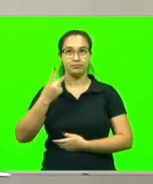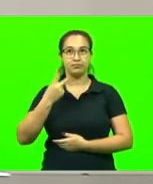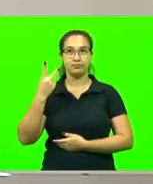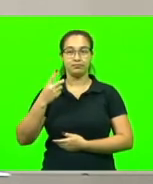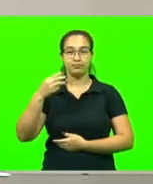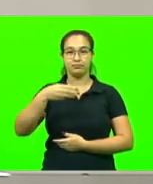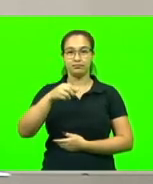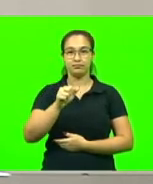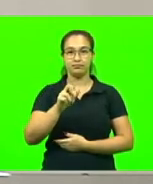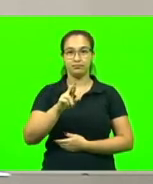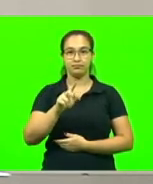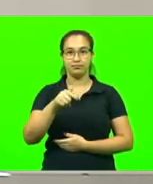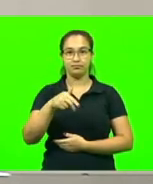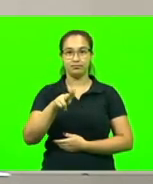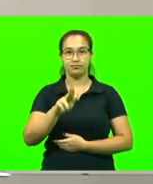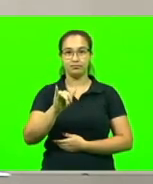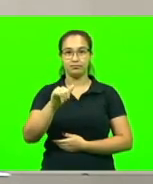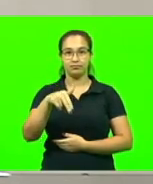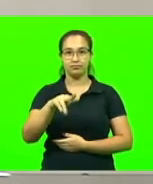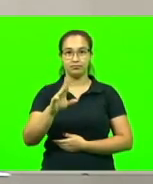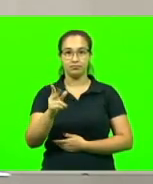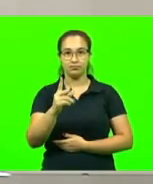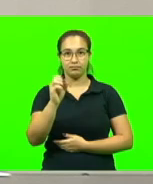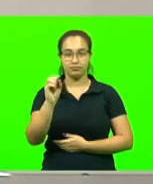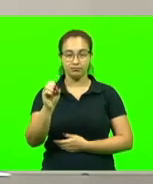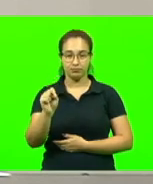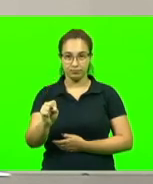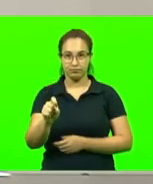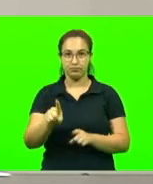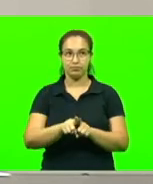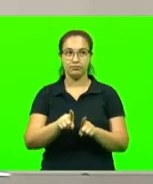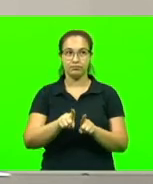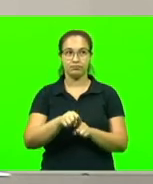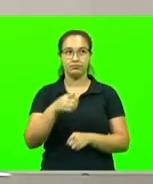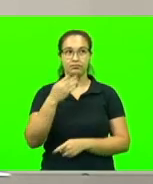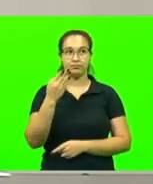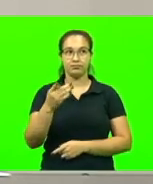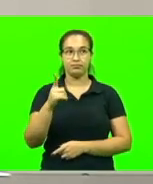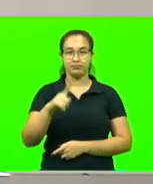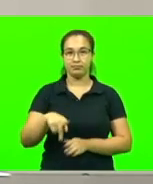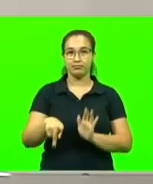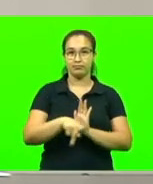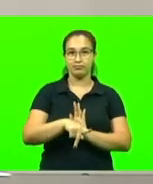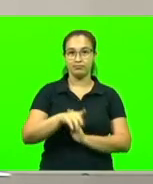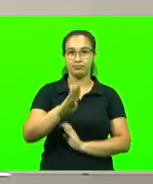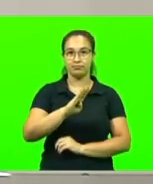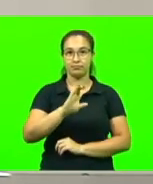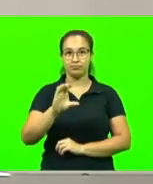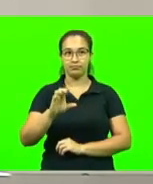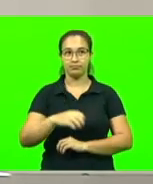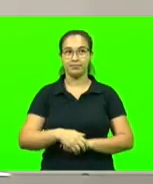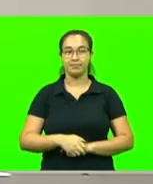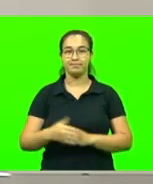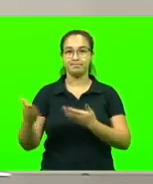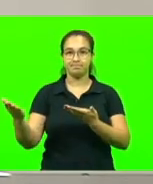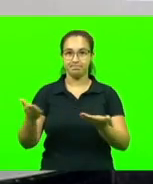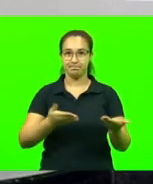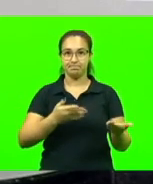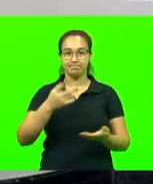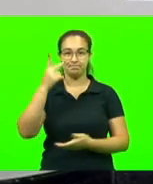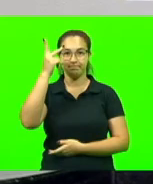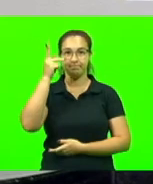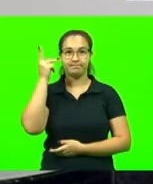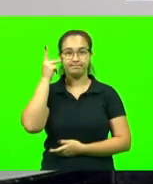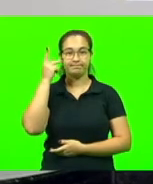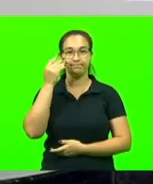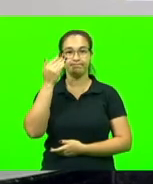presidente da Câmara de Vereadores de Balneário Camboriú. Com a palavra, deputada Paulinha. Boa tarde,